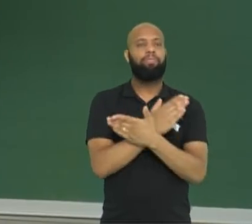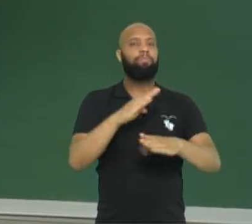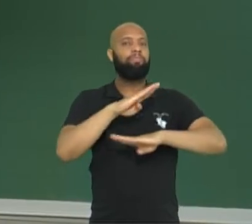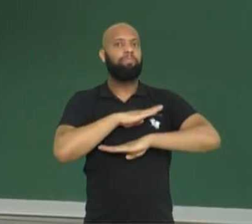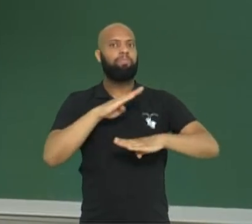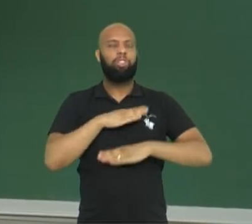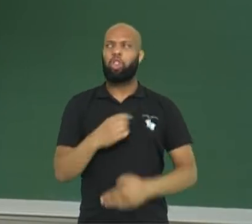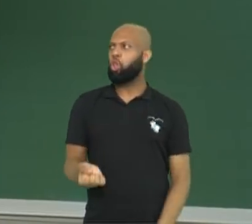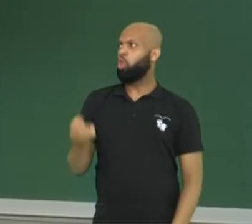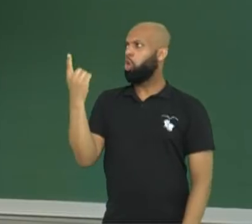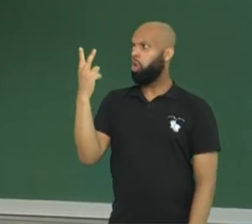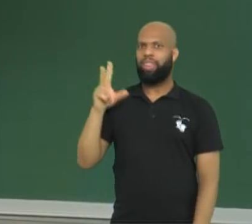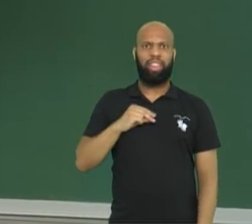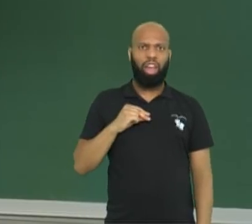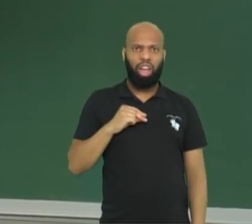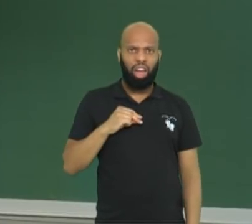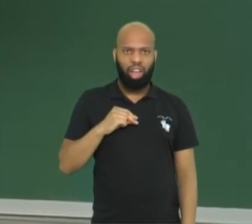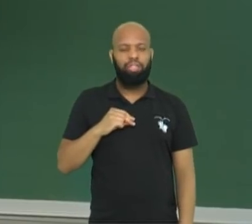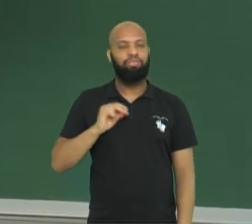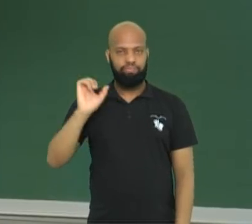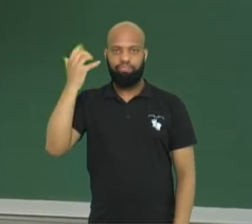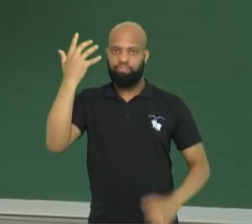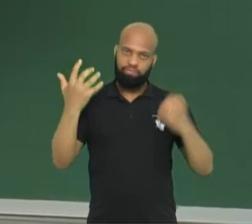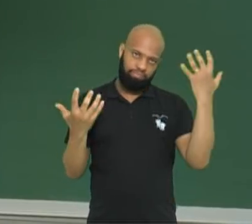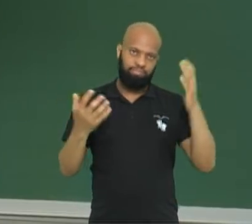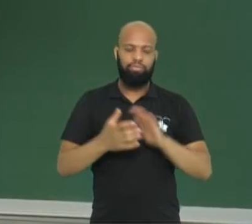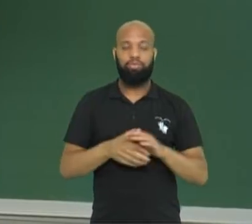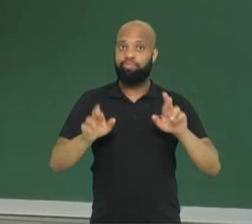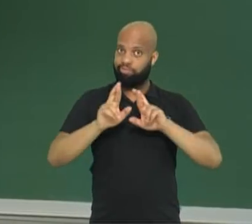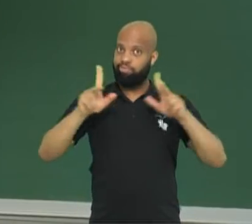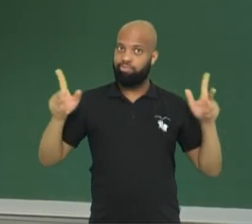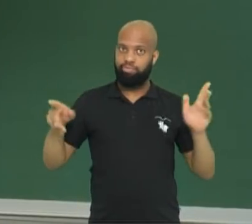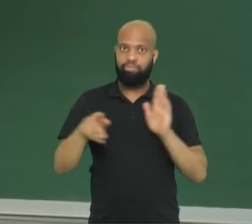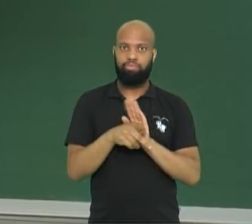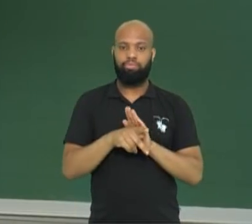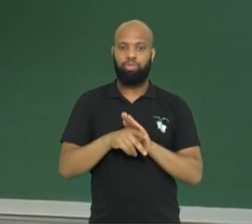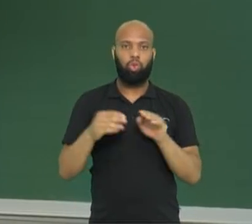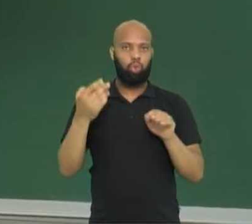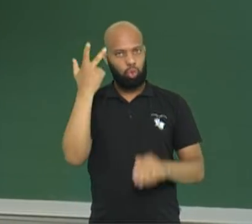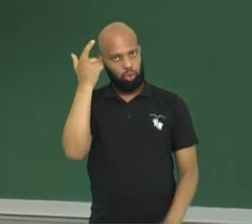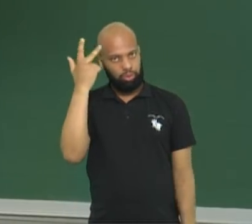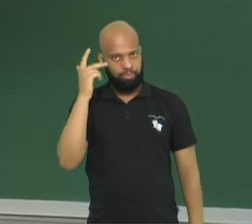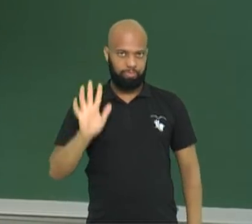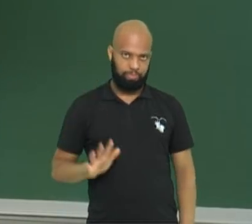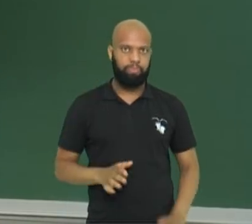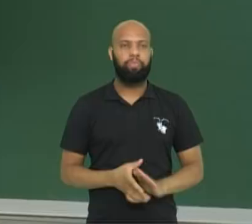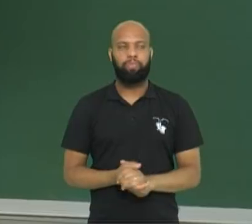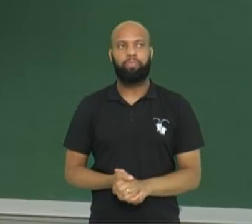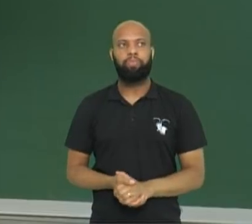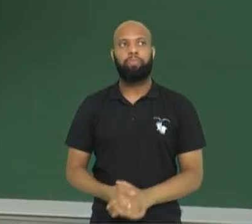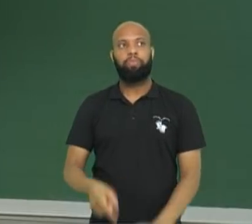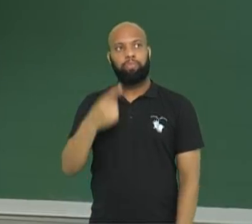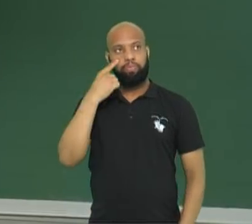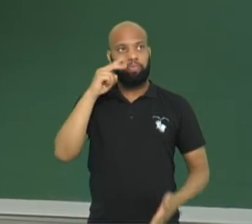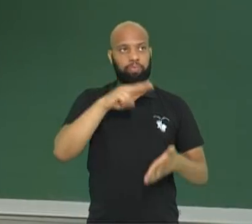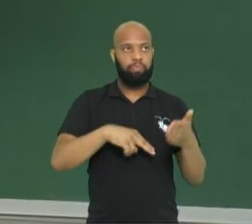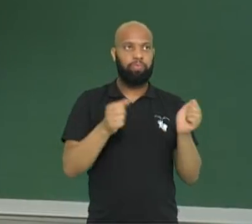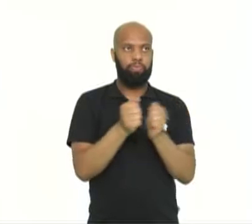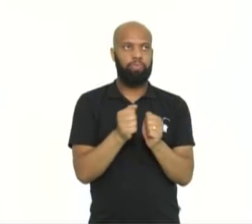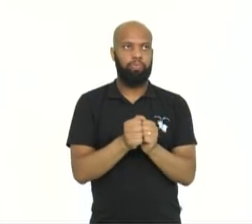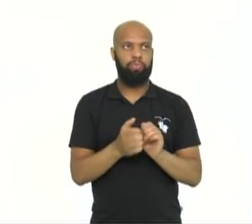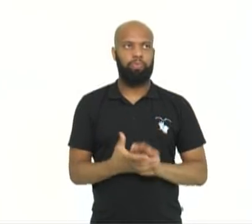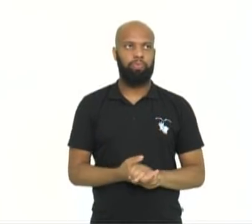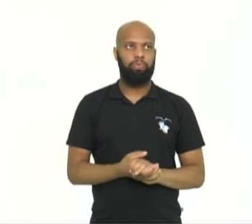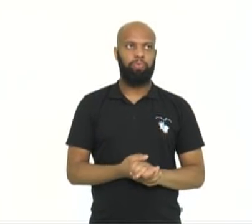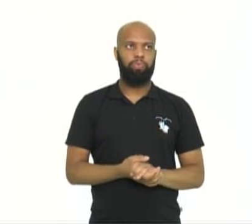situações absurdas, né, que acontecem bem diferentes do comum, certo? Então, olha lá, acompanha a leitura.